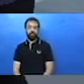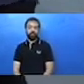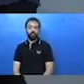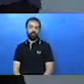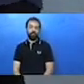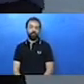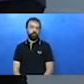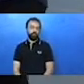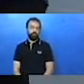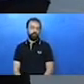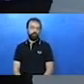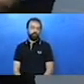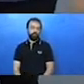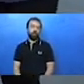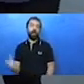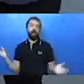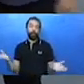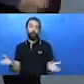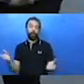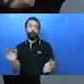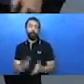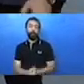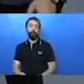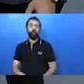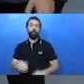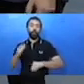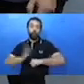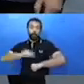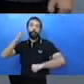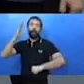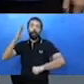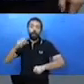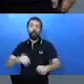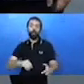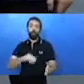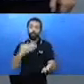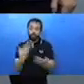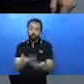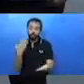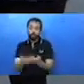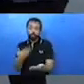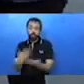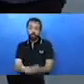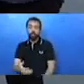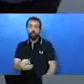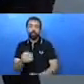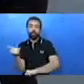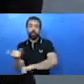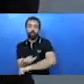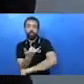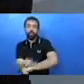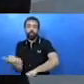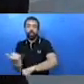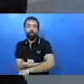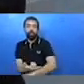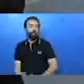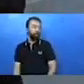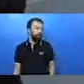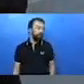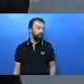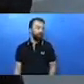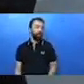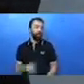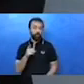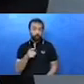país. Agora, vamos melhorar a nossa maneira de estudar. Vocês já estão vendo em